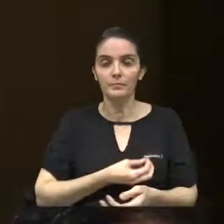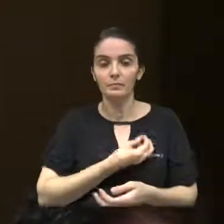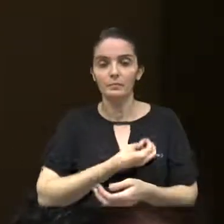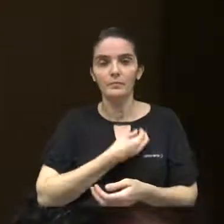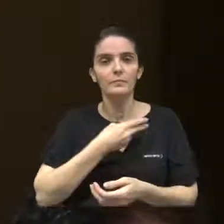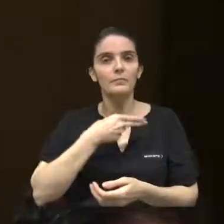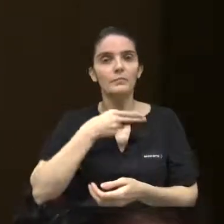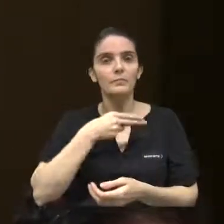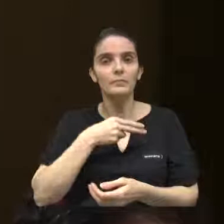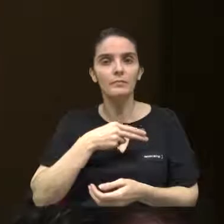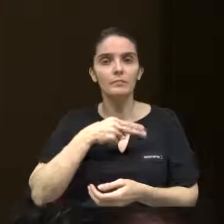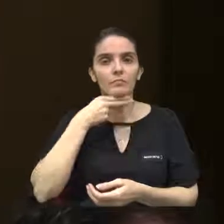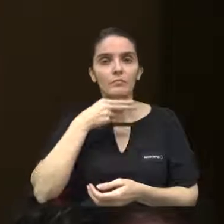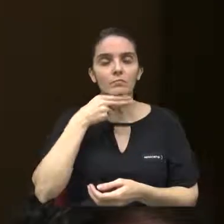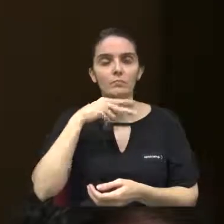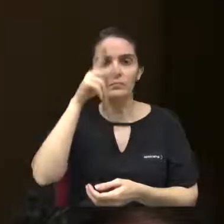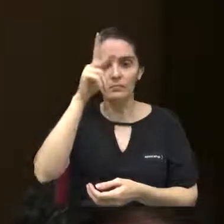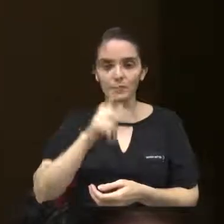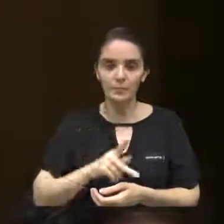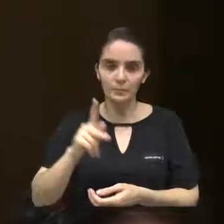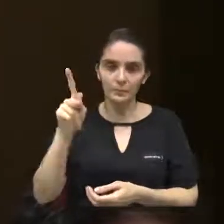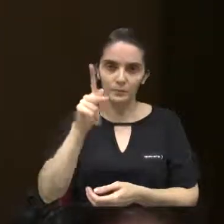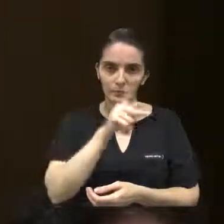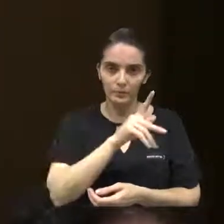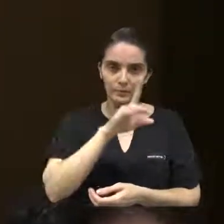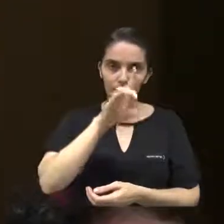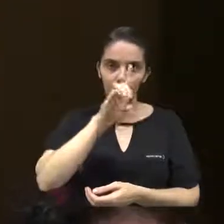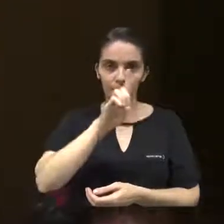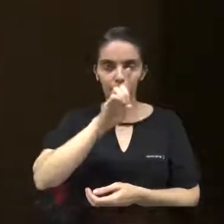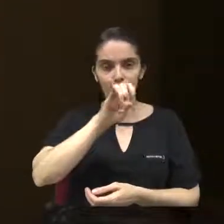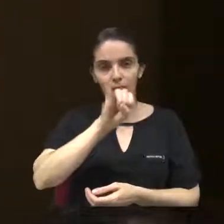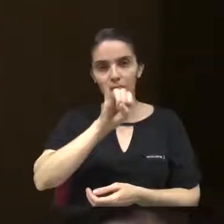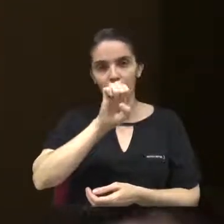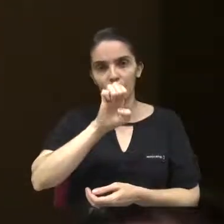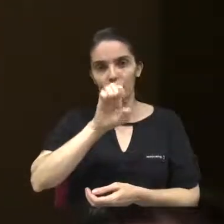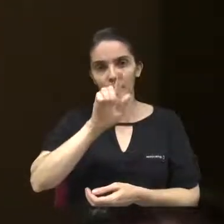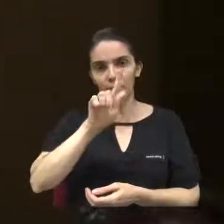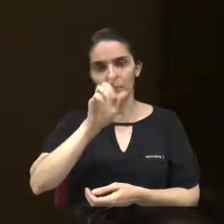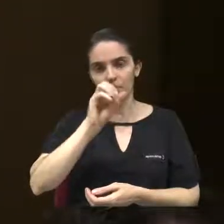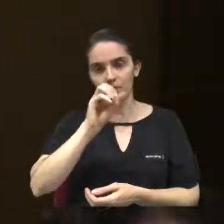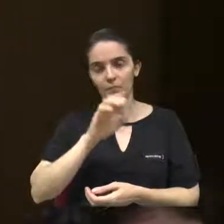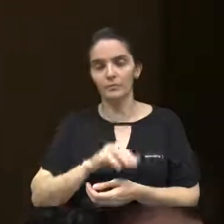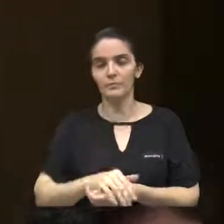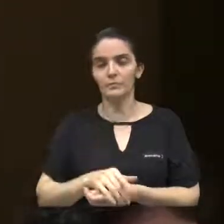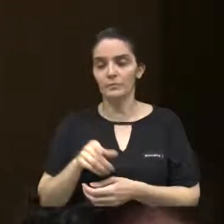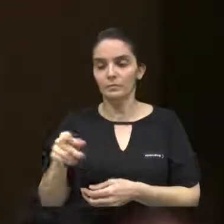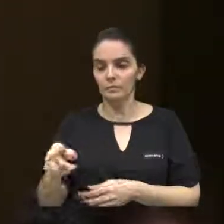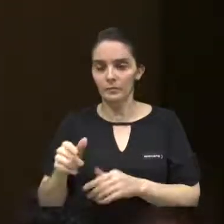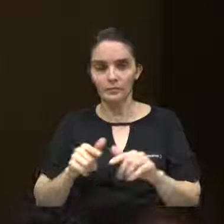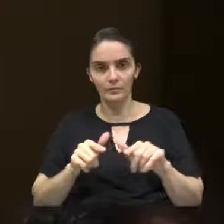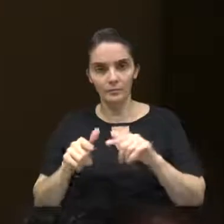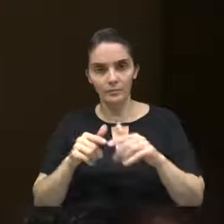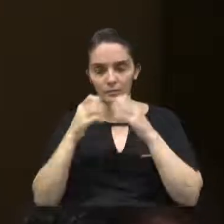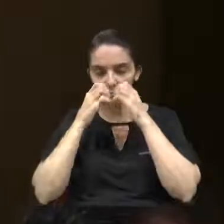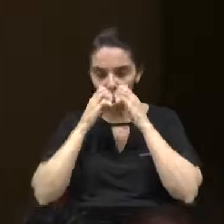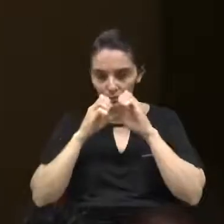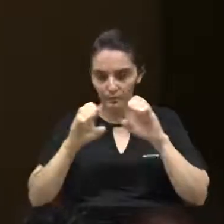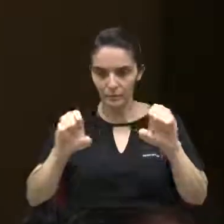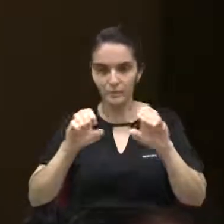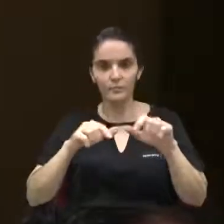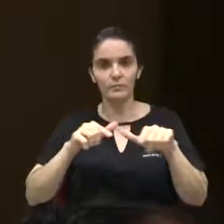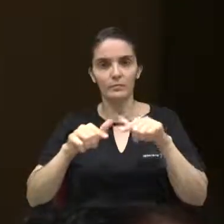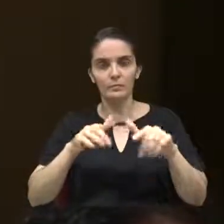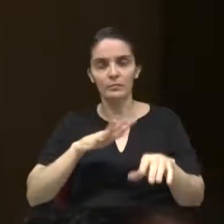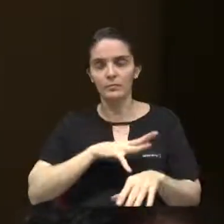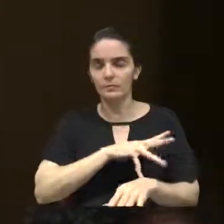Diego, que hoje, através do trabalho dela, do trabalho de evangelização, o trabalho do amor que ela demonstrou,